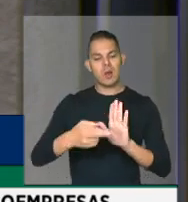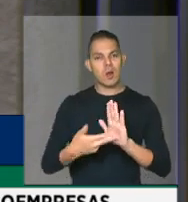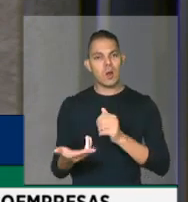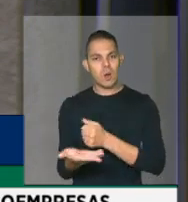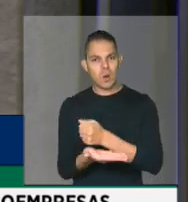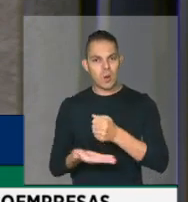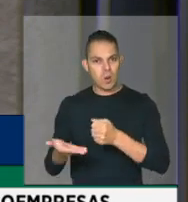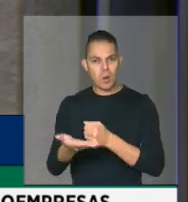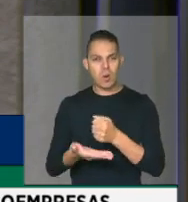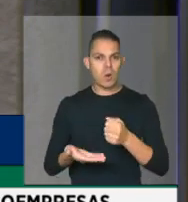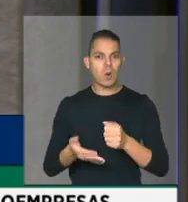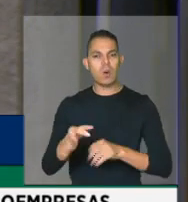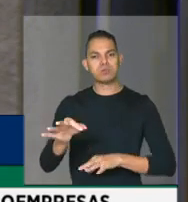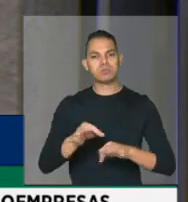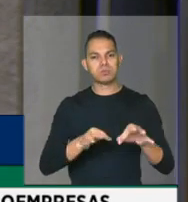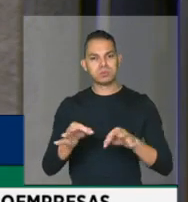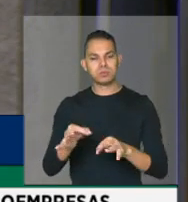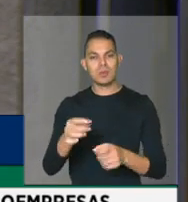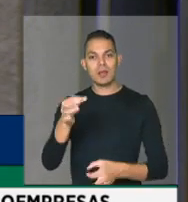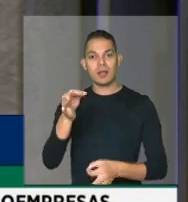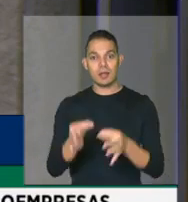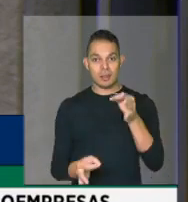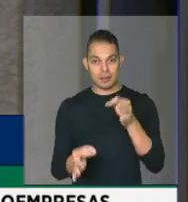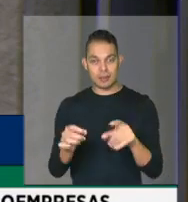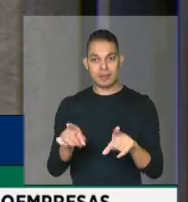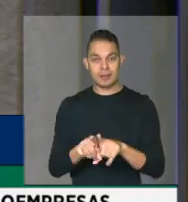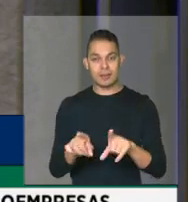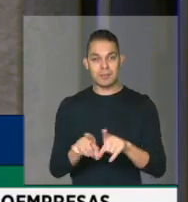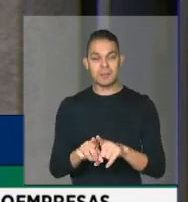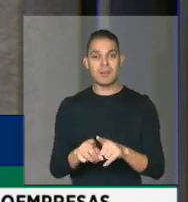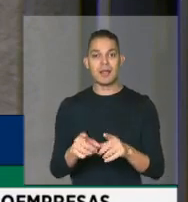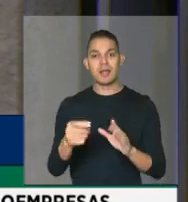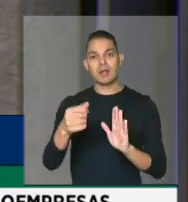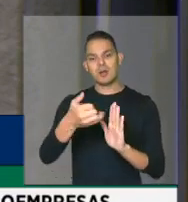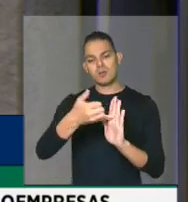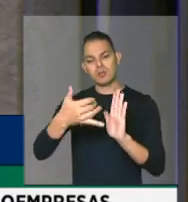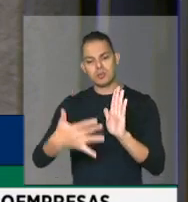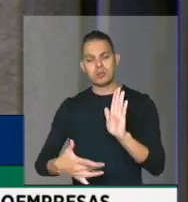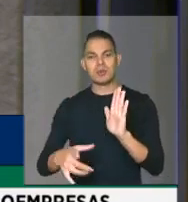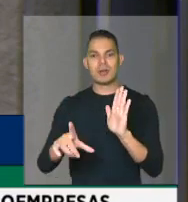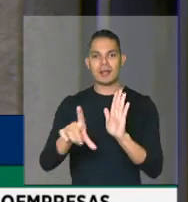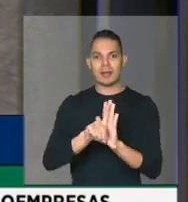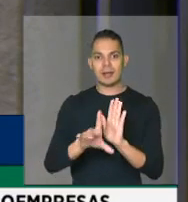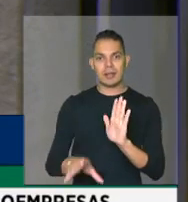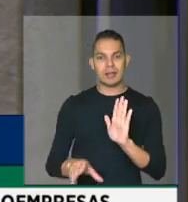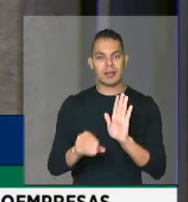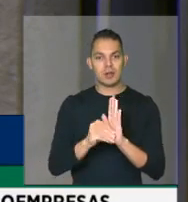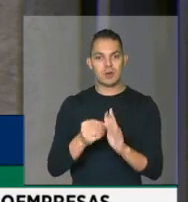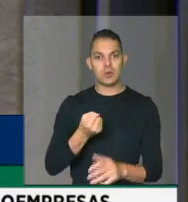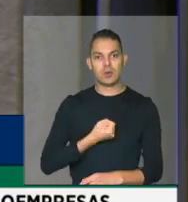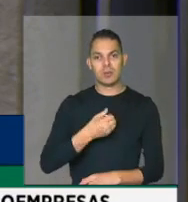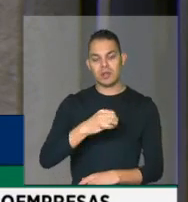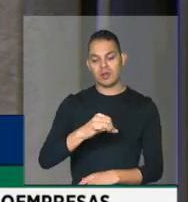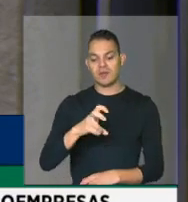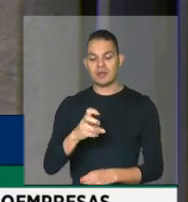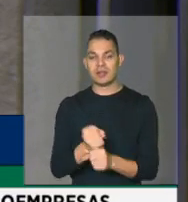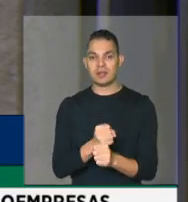o ordenamento jurídico e a sua redação atende às disposições contidas na Lei Complementar número 95